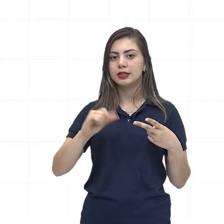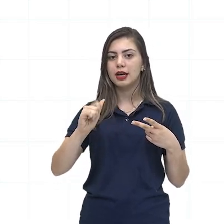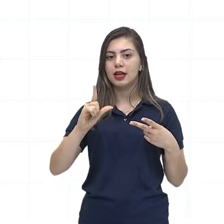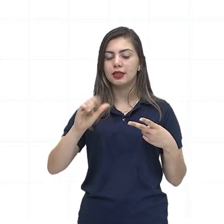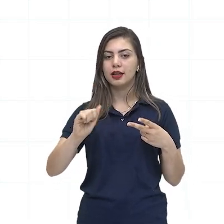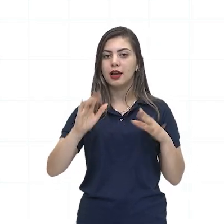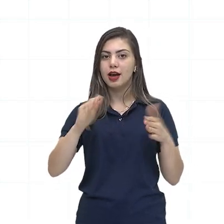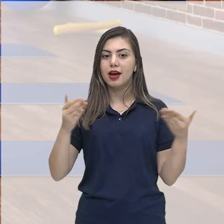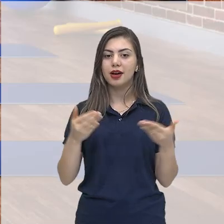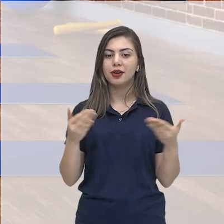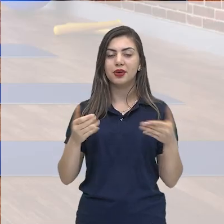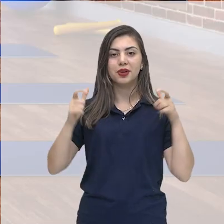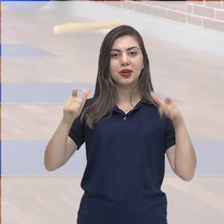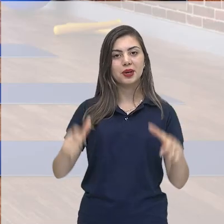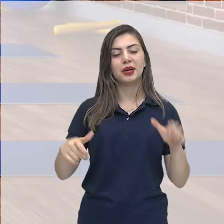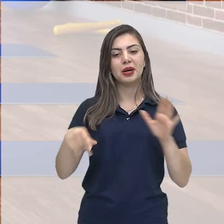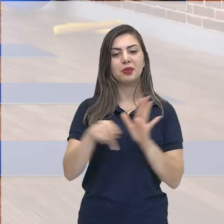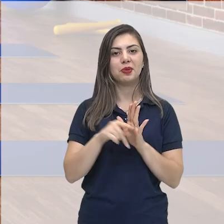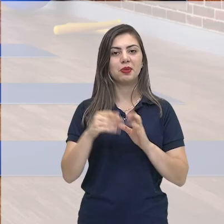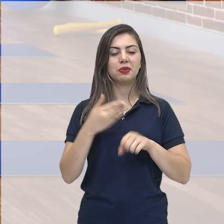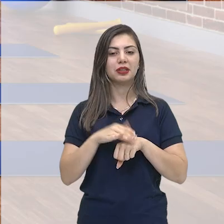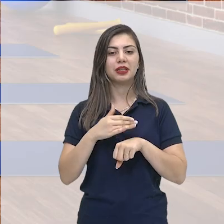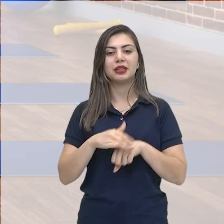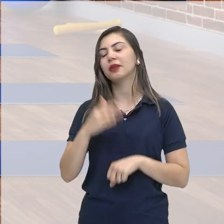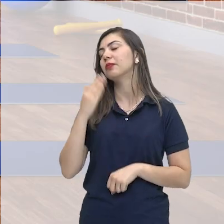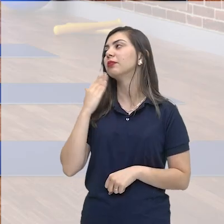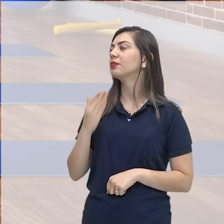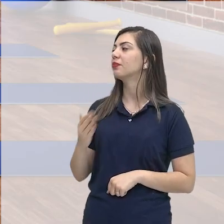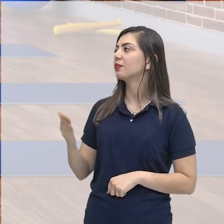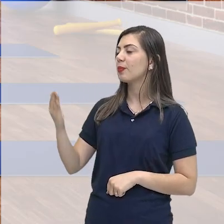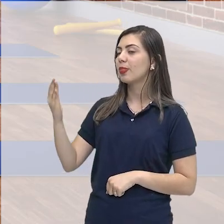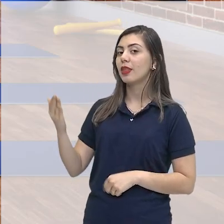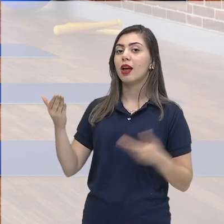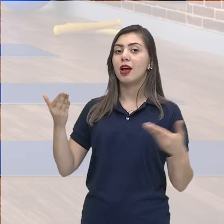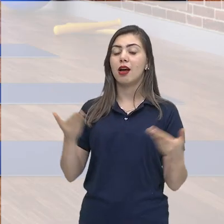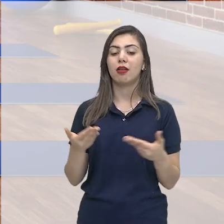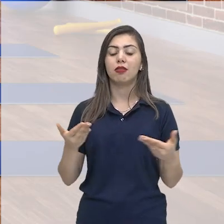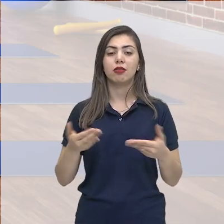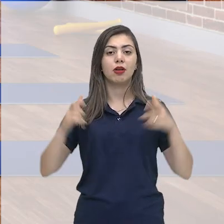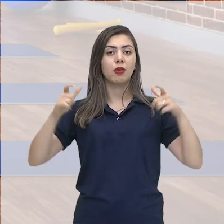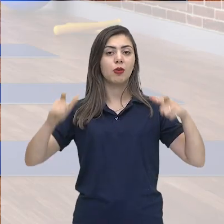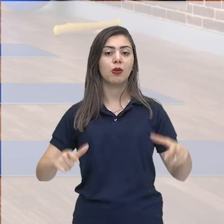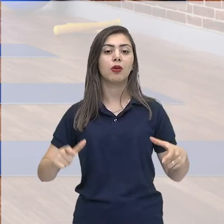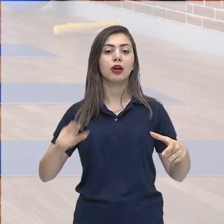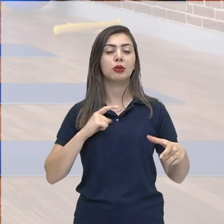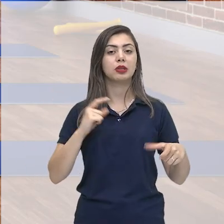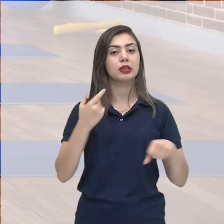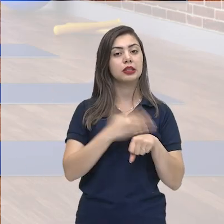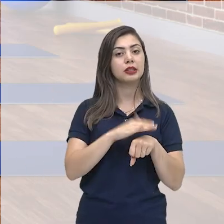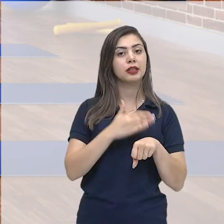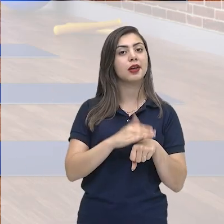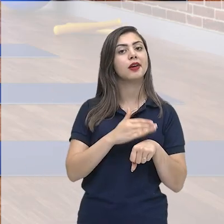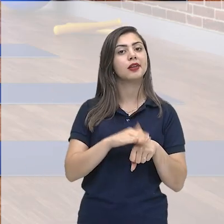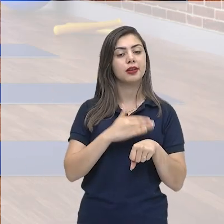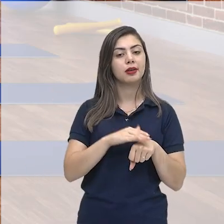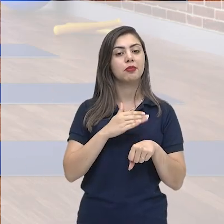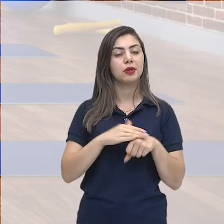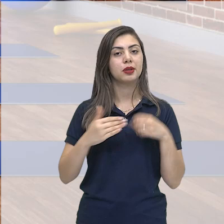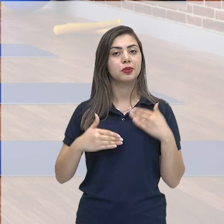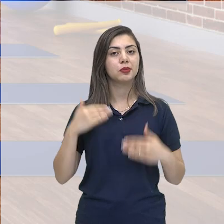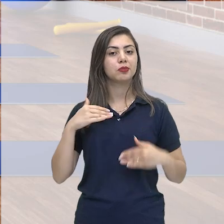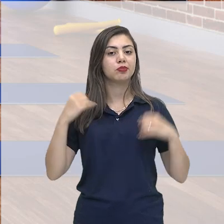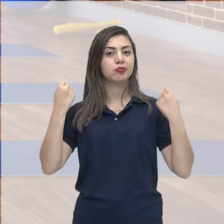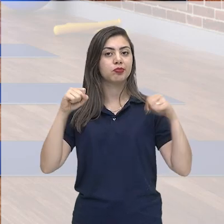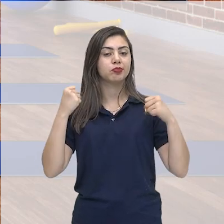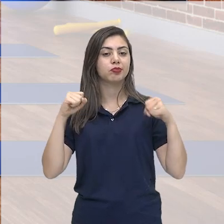o nosso salão de ginástica. Observem aqui mais uma vez, aqui é o espaço onde acontece a maioria das aulas